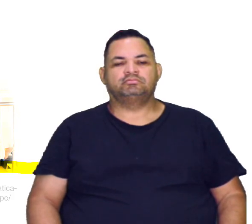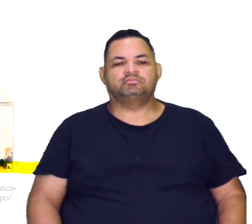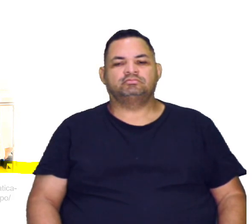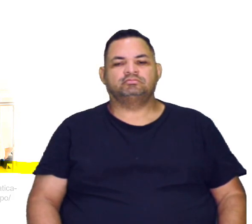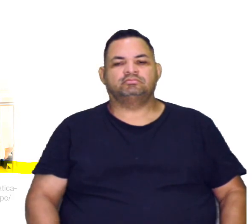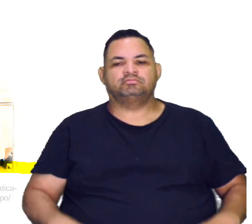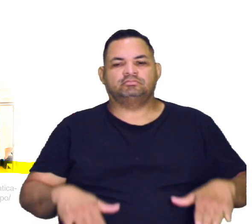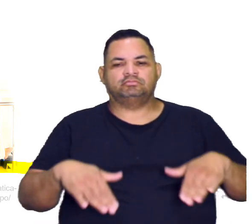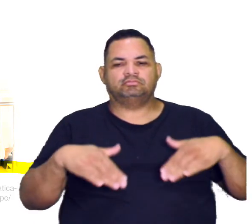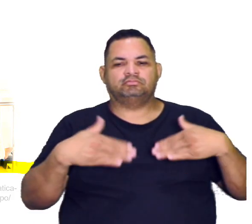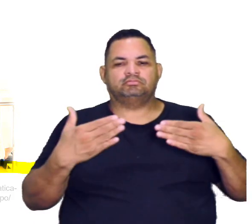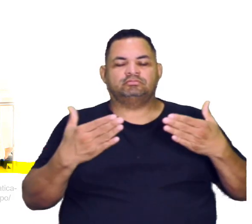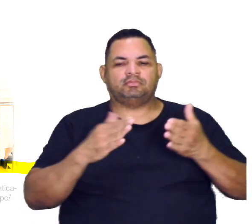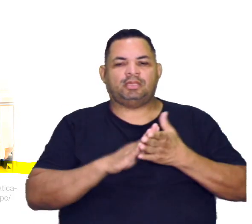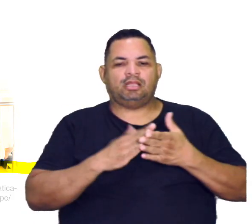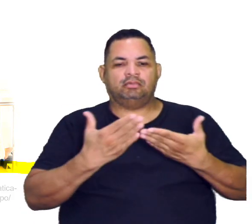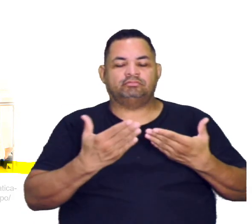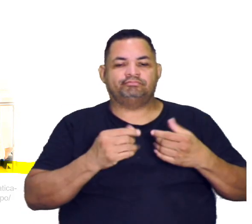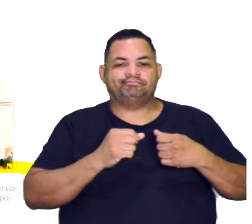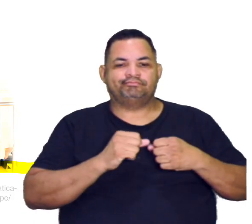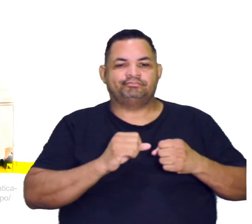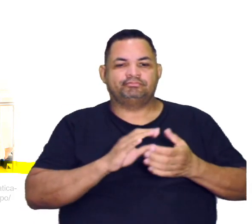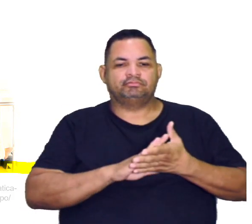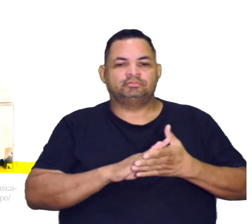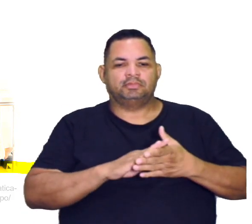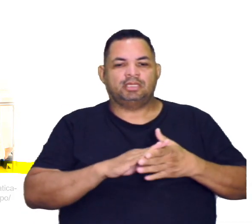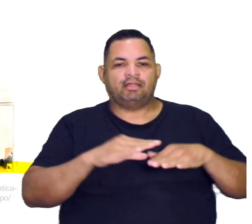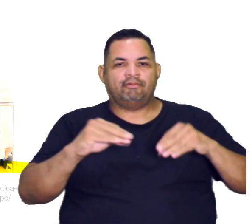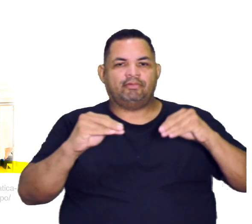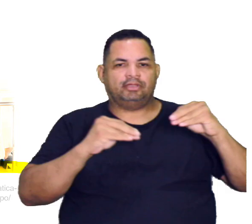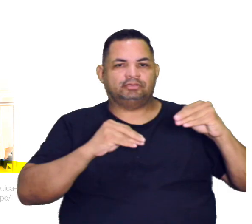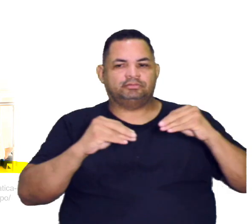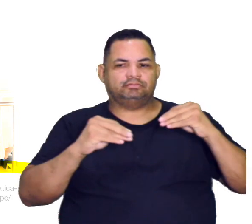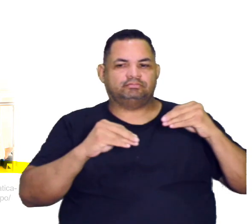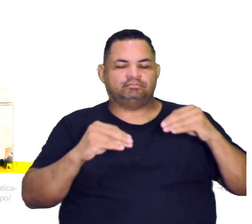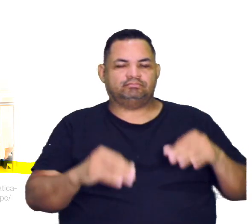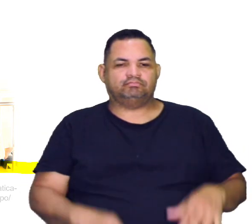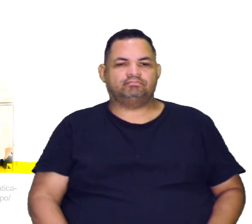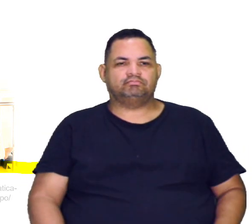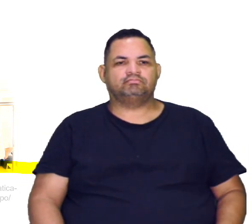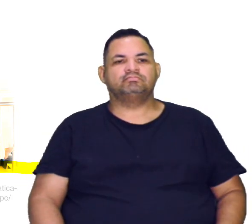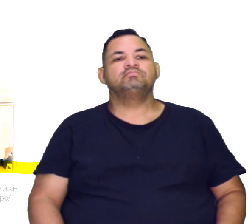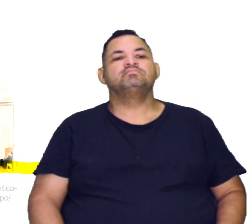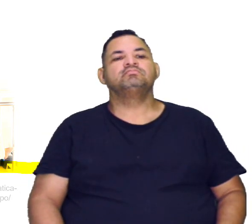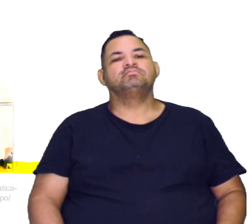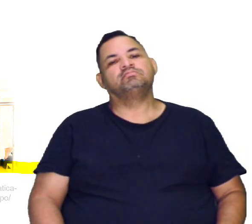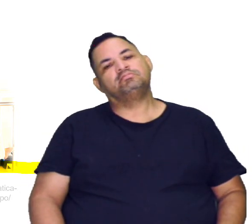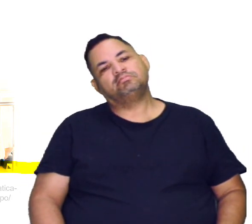Então, quando eu falo dessa ampliação, eu estou falando de flexibilidade.